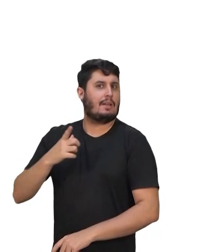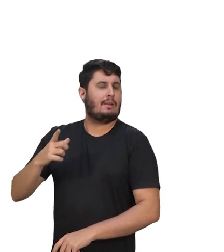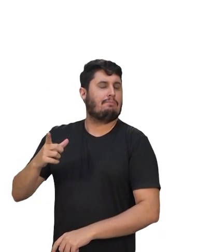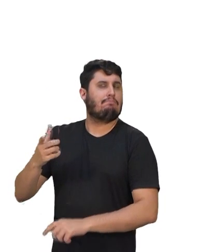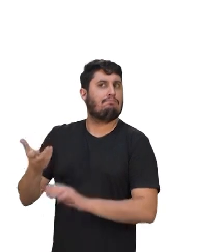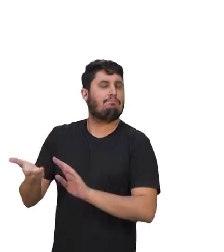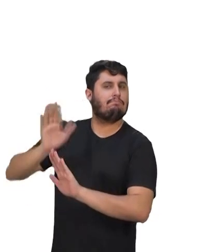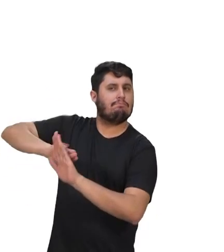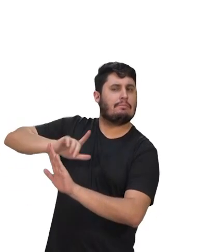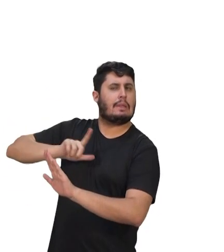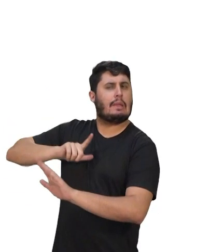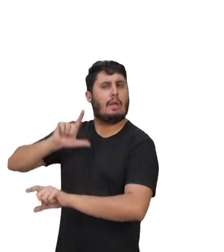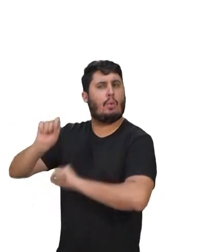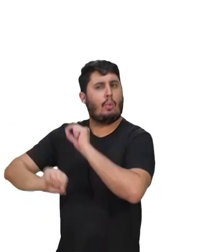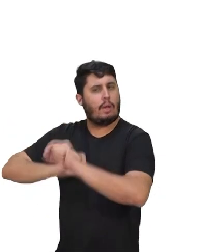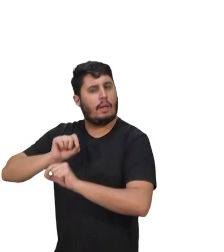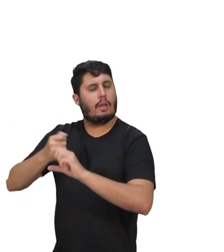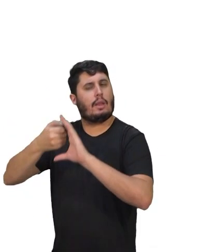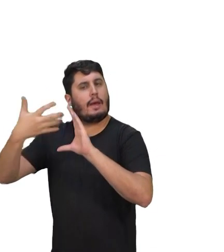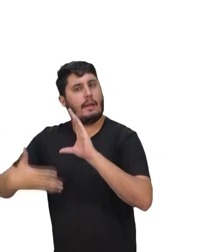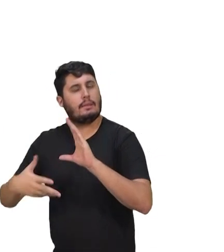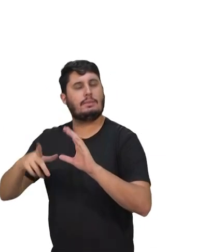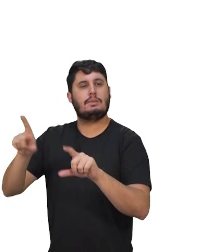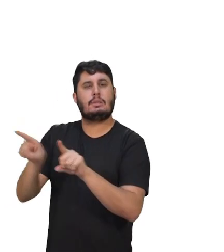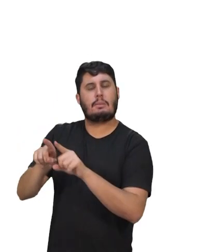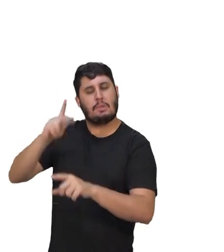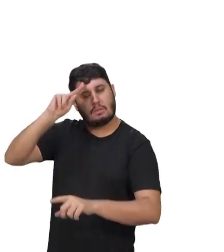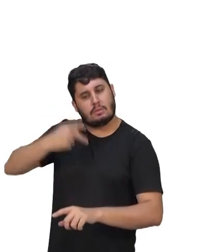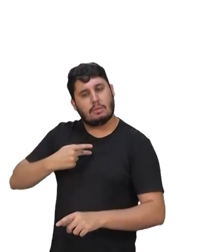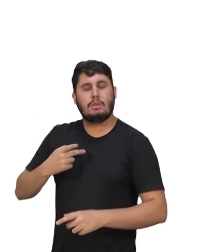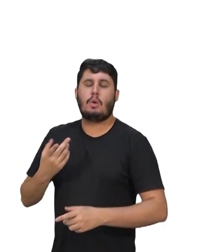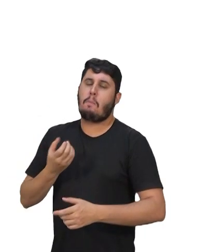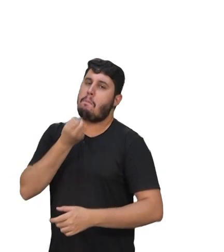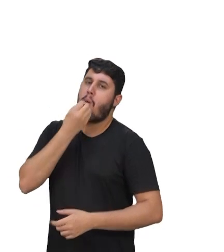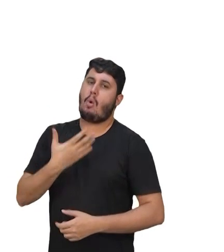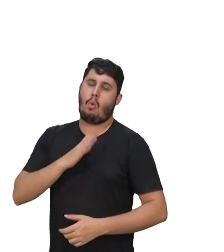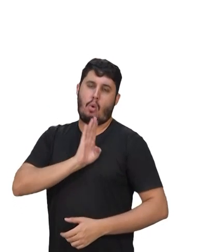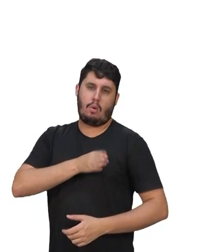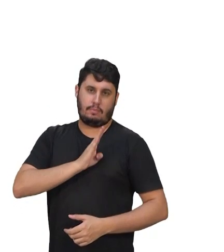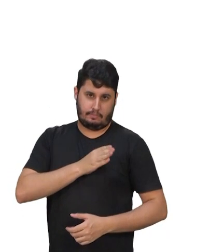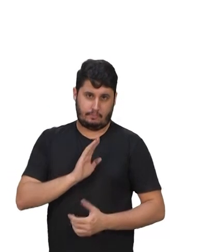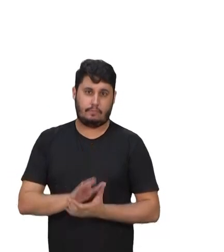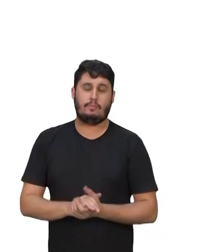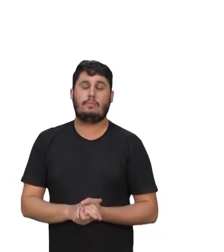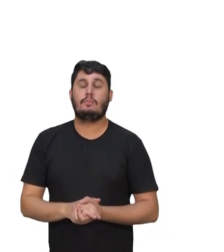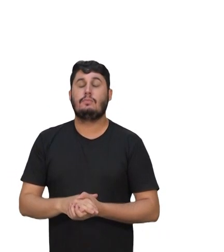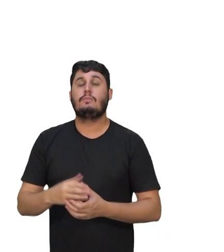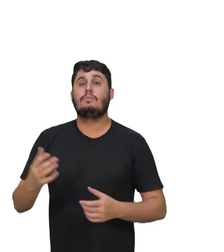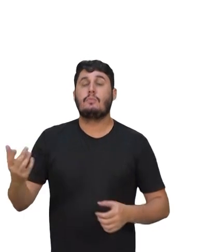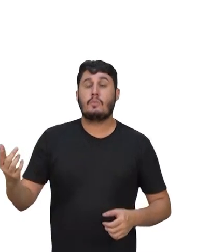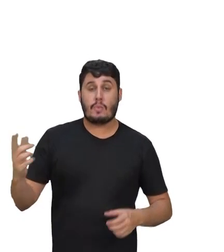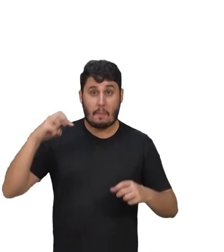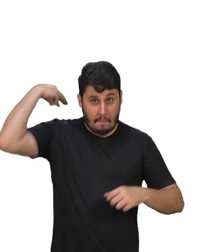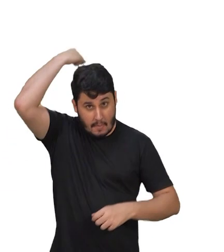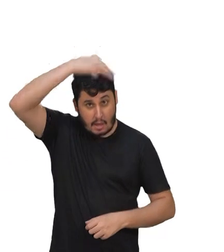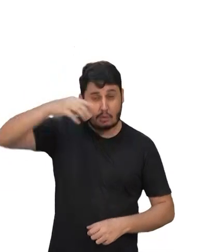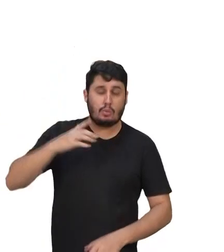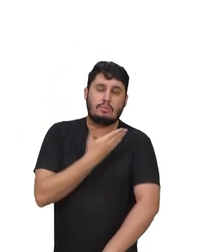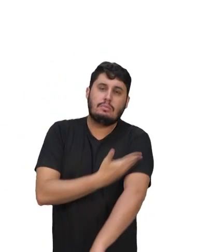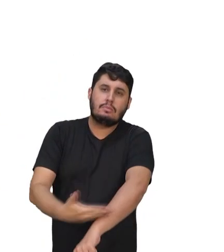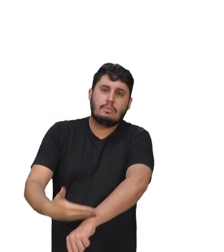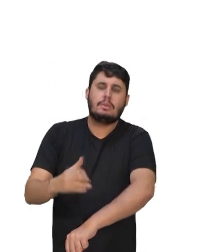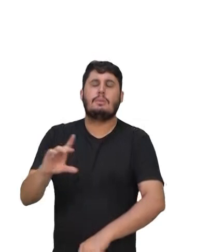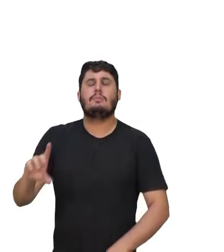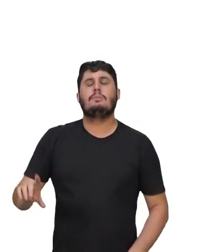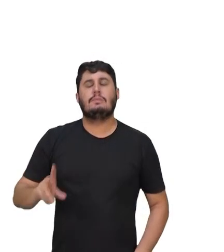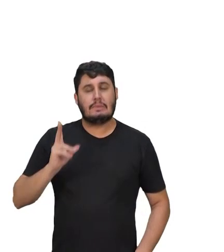as alegrias, os feitos dessa pessoa. México consagra os 2 primeiros dias de novembro a homenagear os seus mortos.